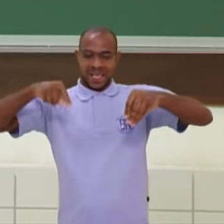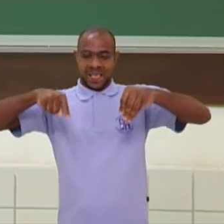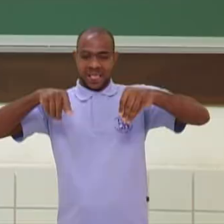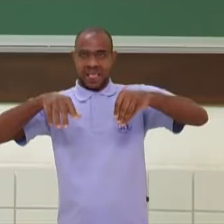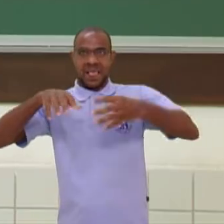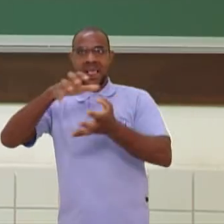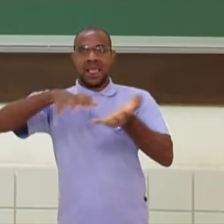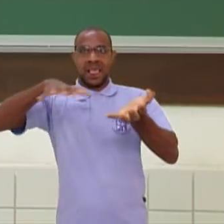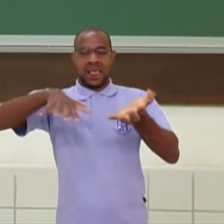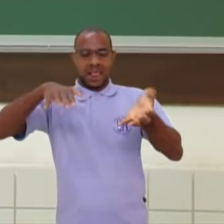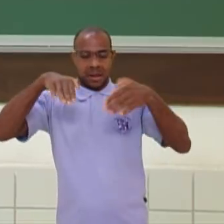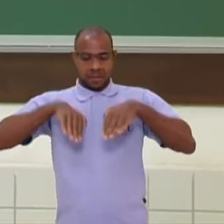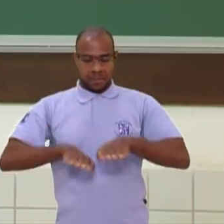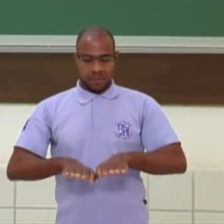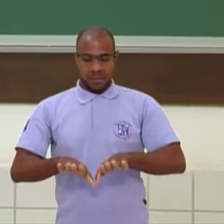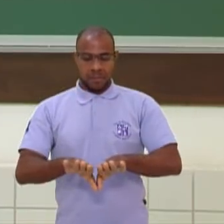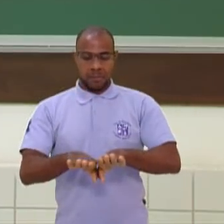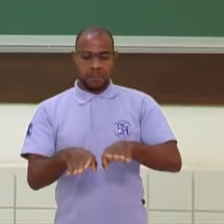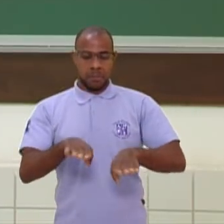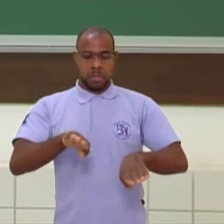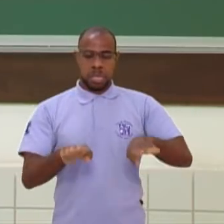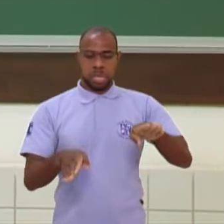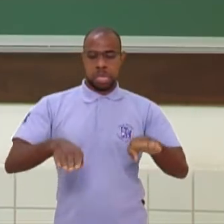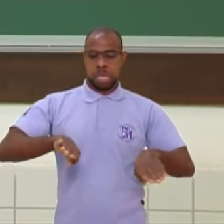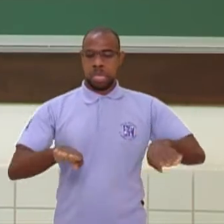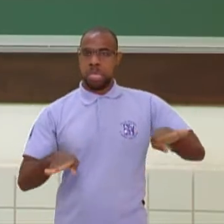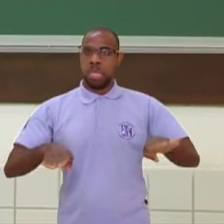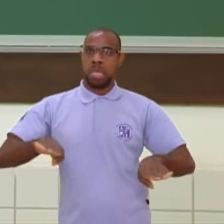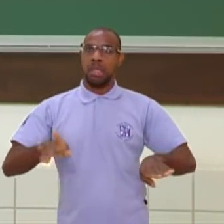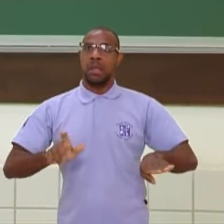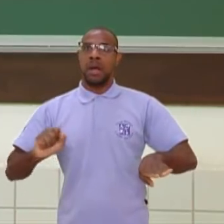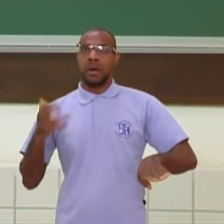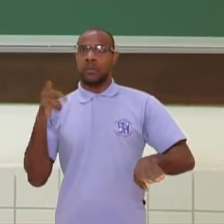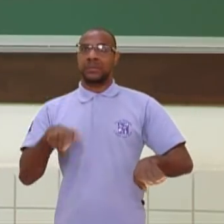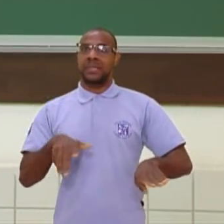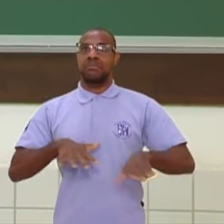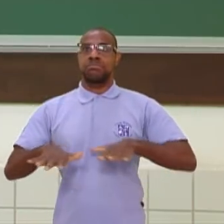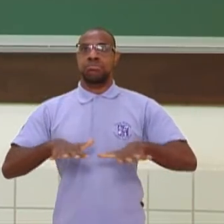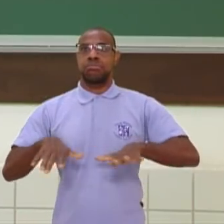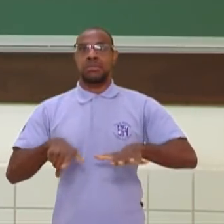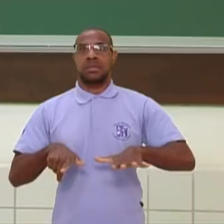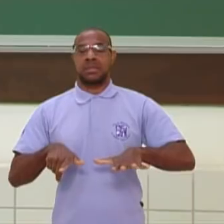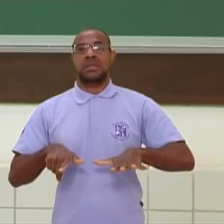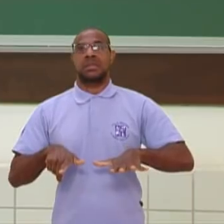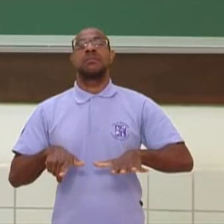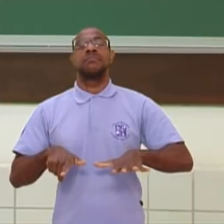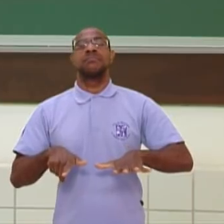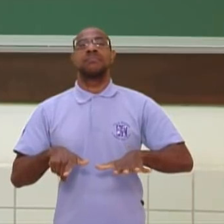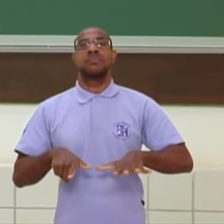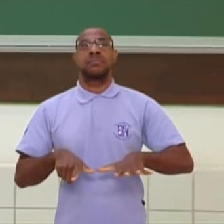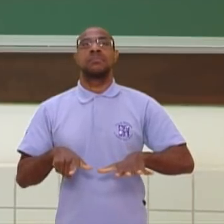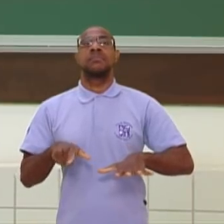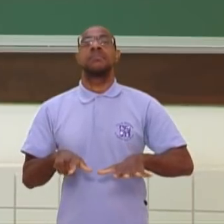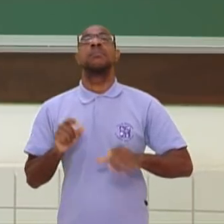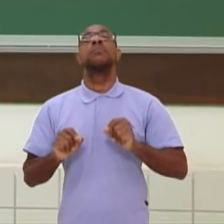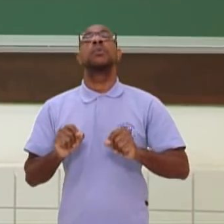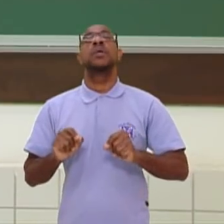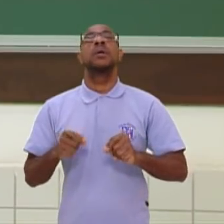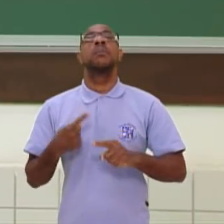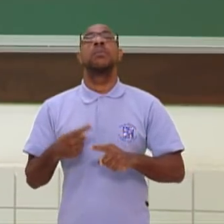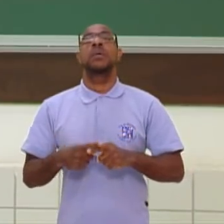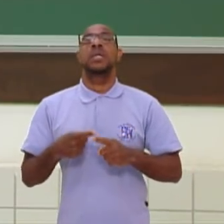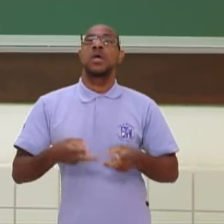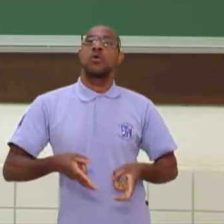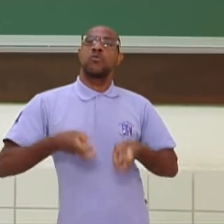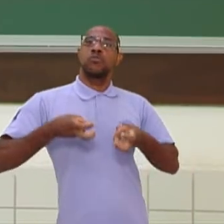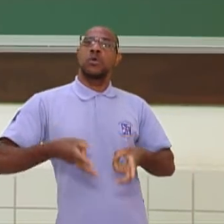se assentar. Aí esse é o tipo de abalo sísmico mais comum que temos no nosso país. Não por falha geológica, mas sim por retirada de bolsões